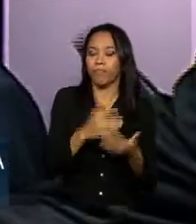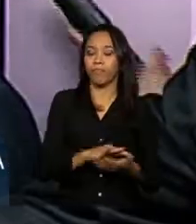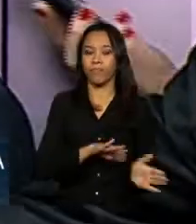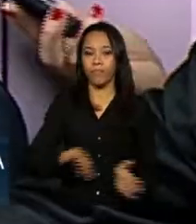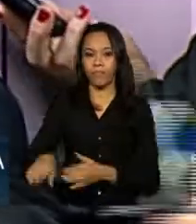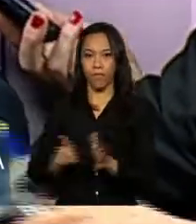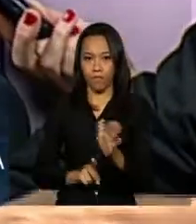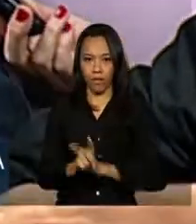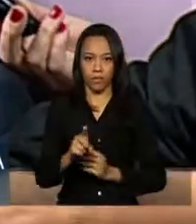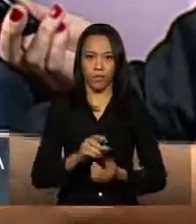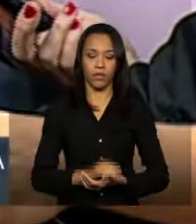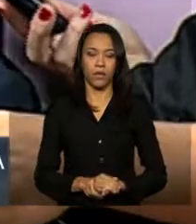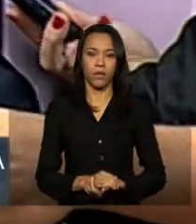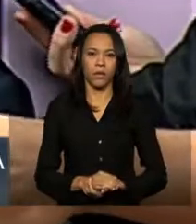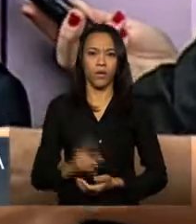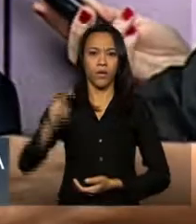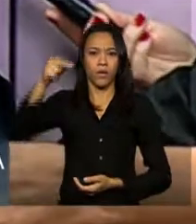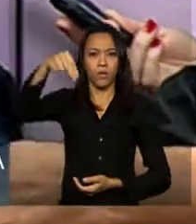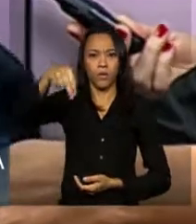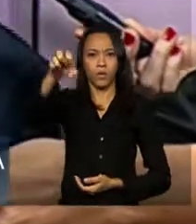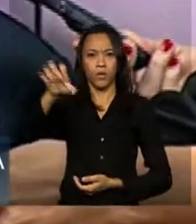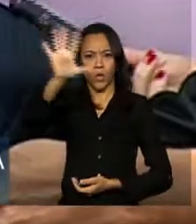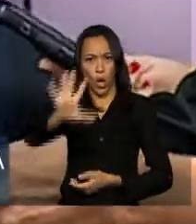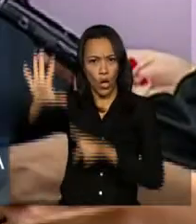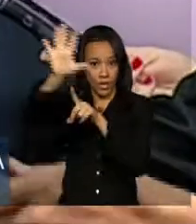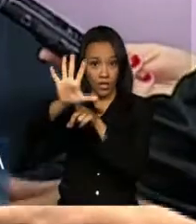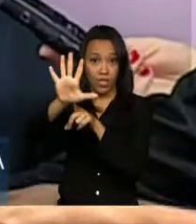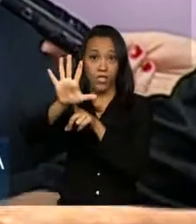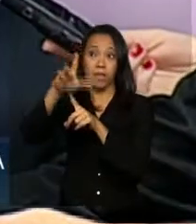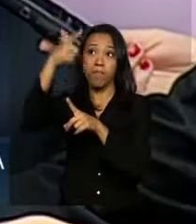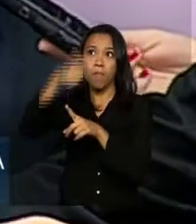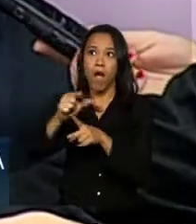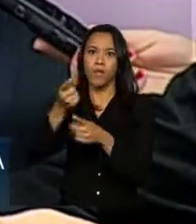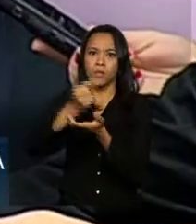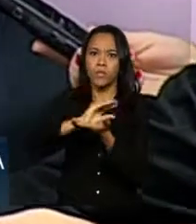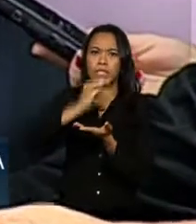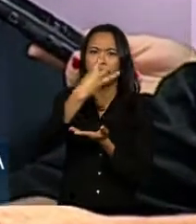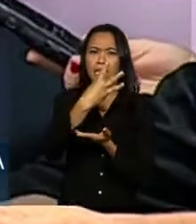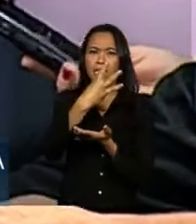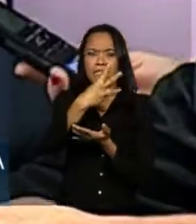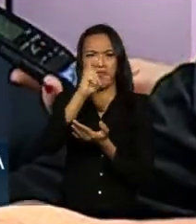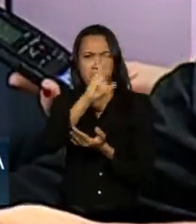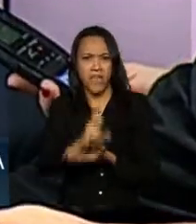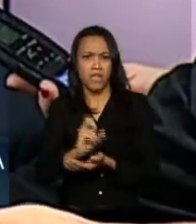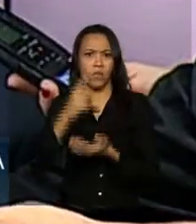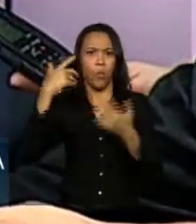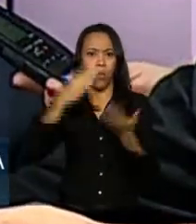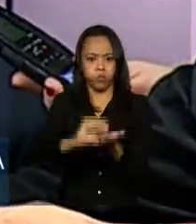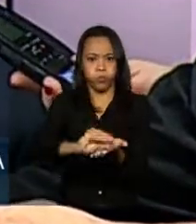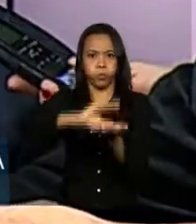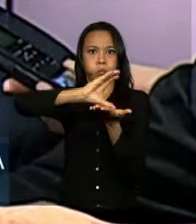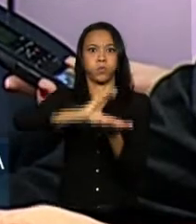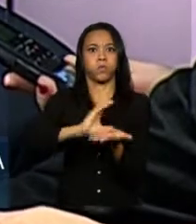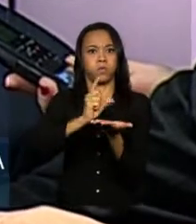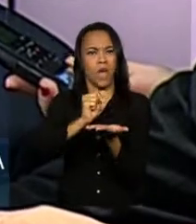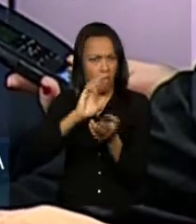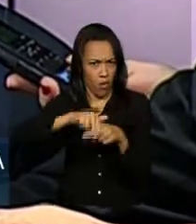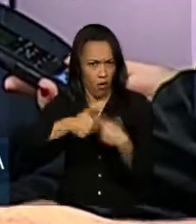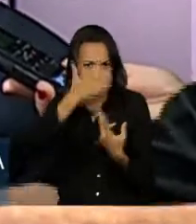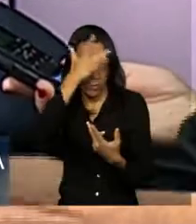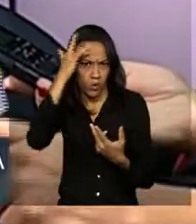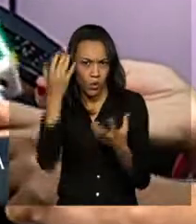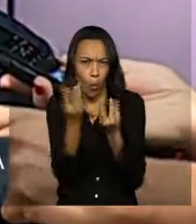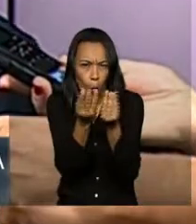o Nordeste é o estado, é a região do país que mais recebe investimentos, 3 vezes mais que os outros. Isso se dá por causa do contingente populacional da